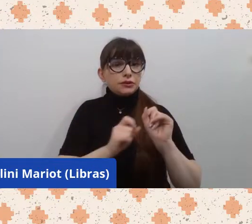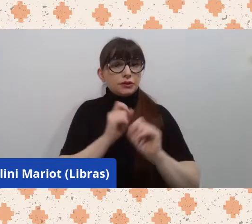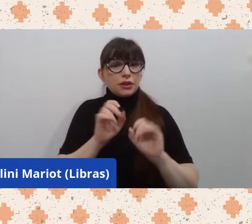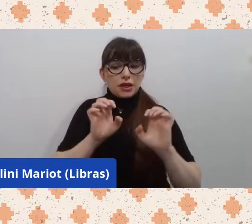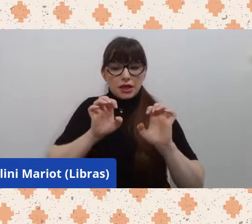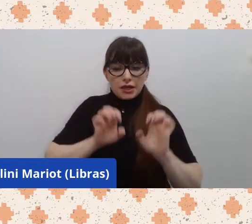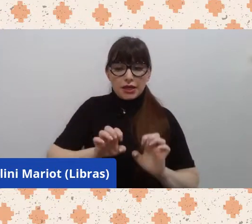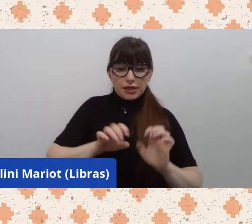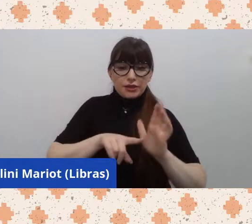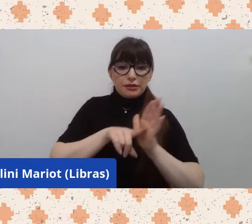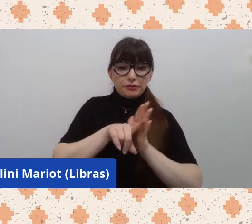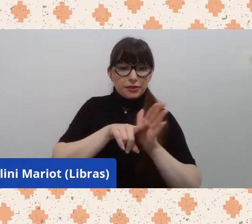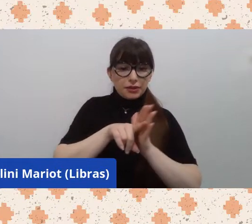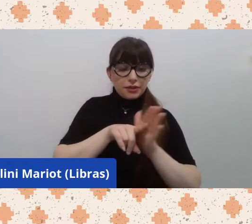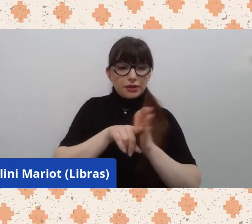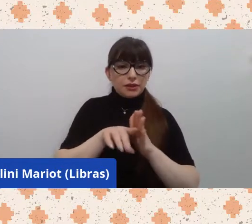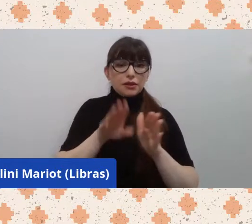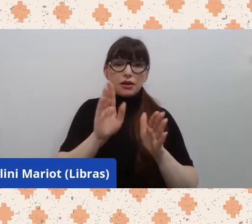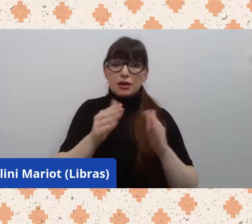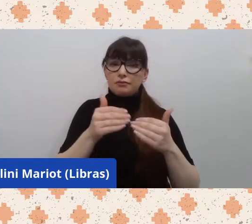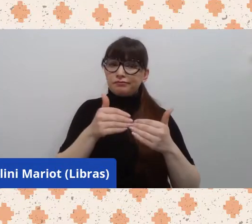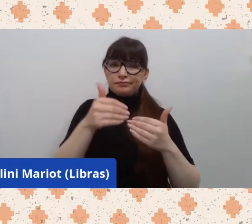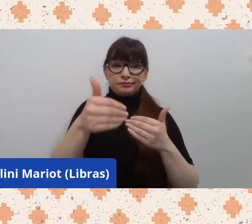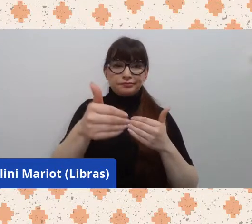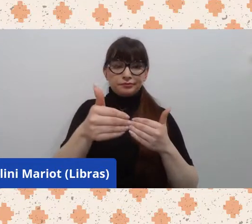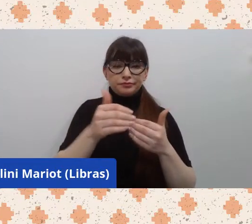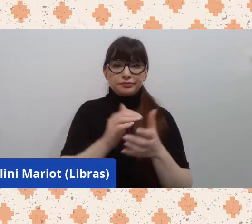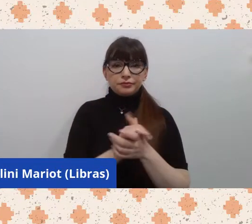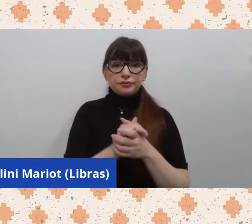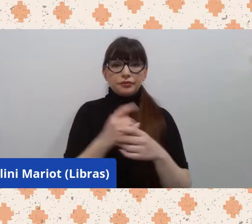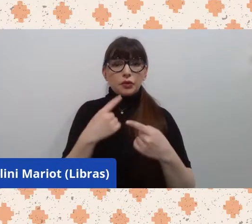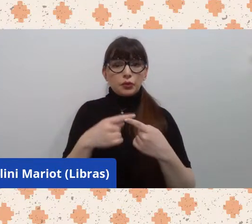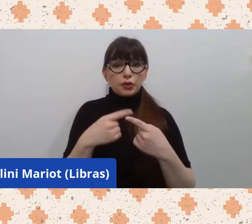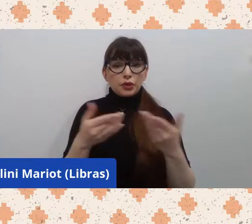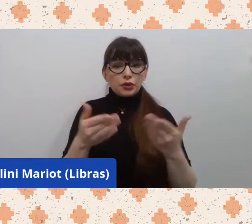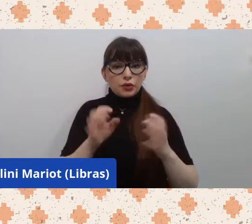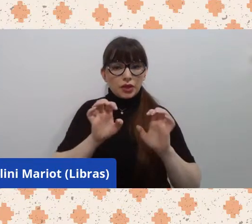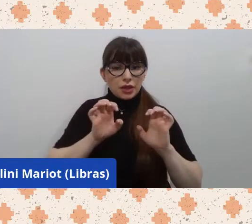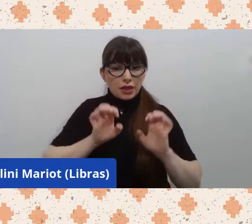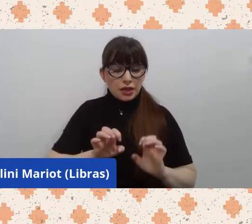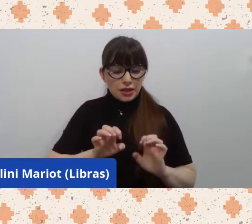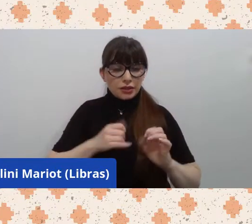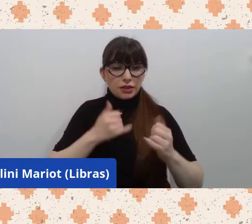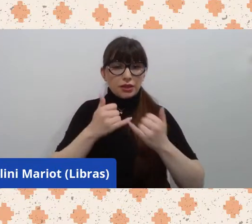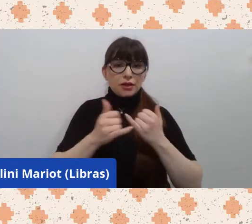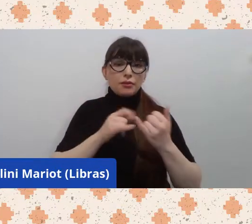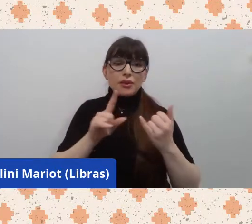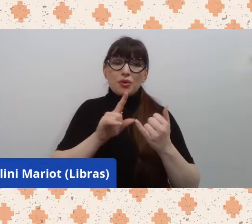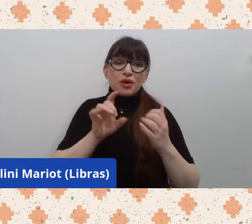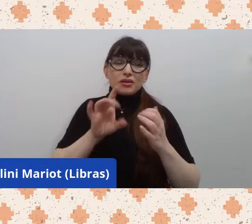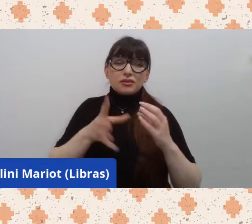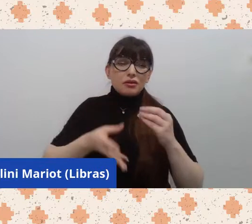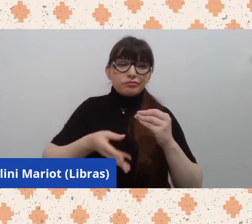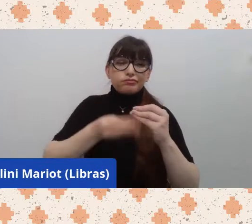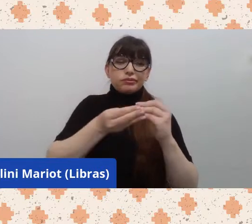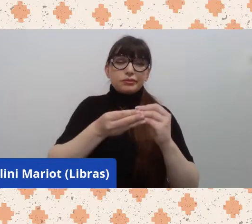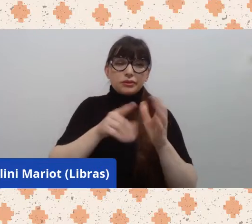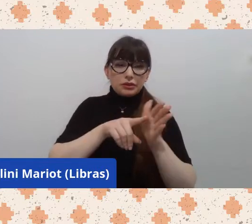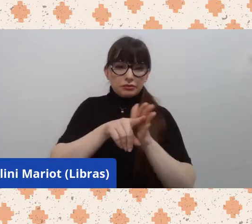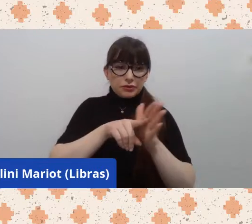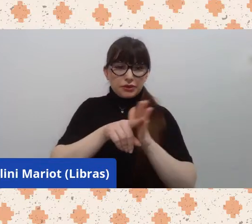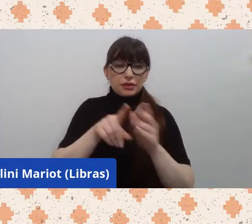ética em pesquisa ela vai muito além da regulação. A ética ela não é um apêndice de uma pesquisa, mas ela é